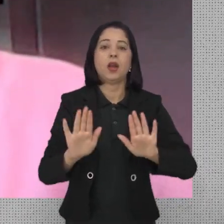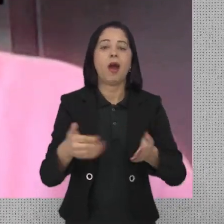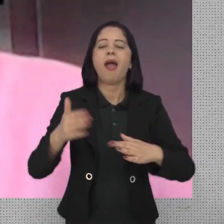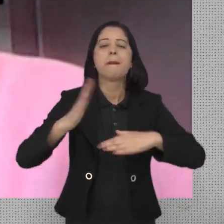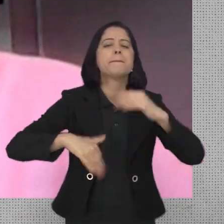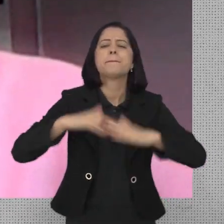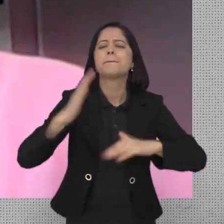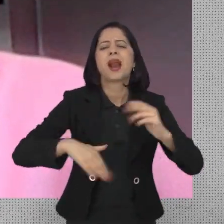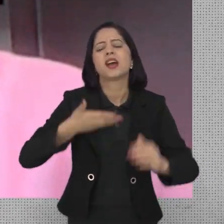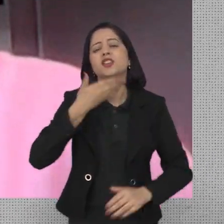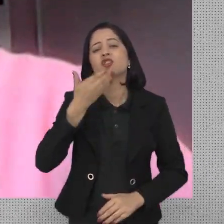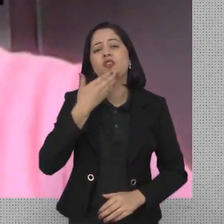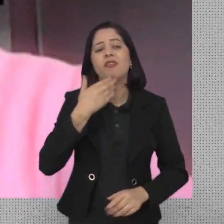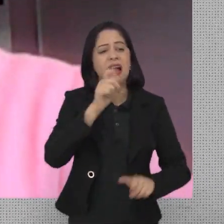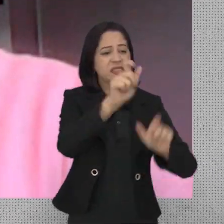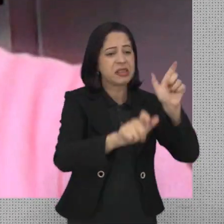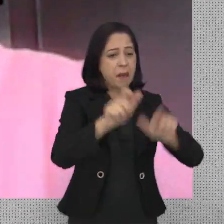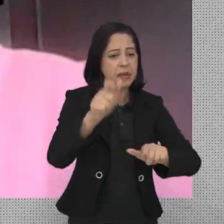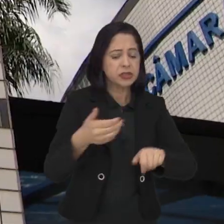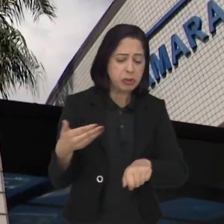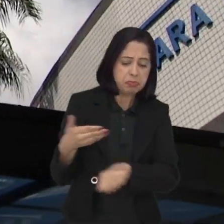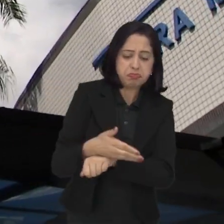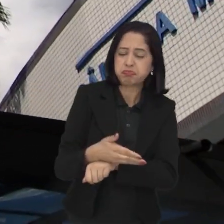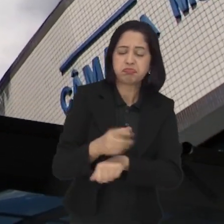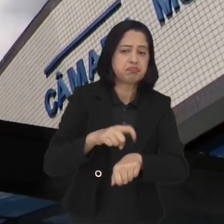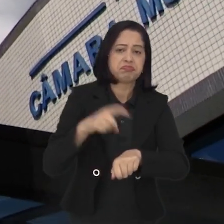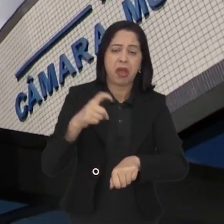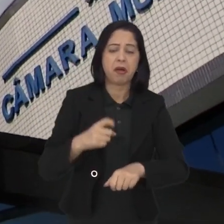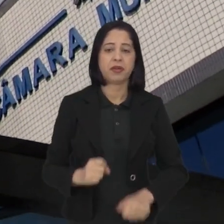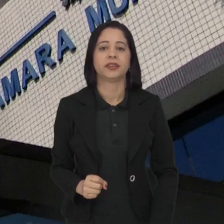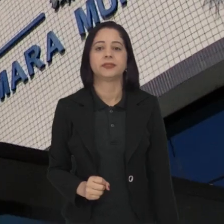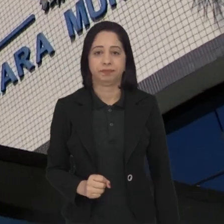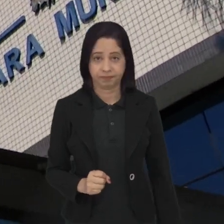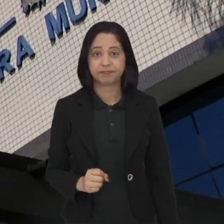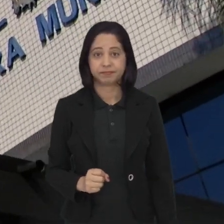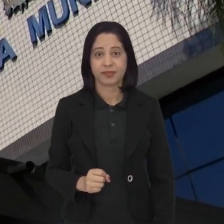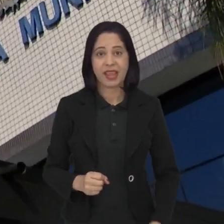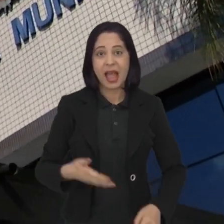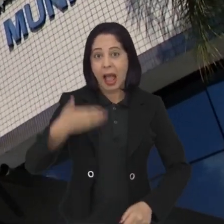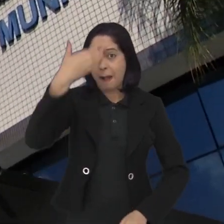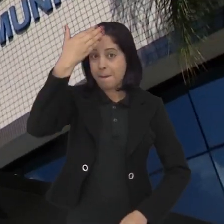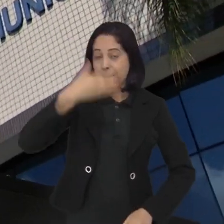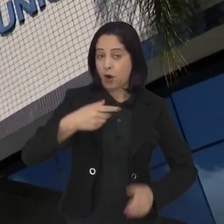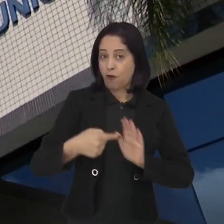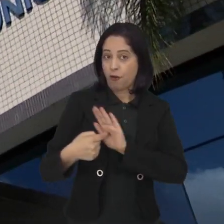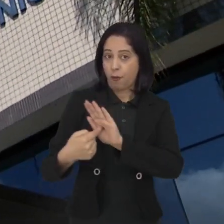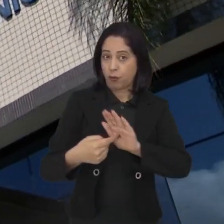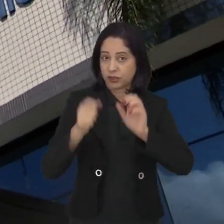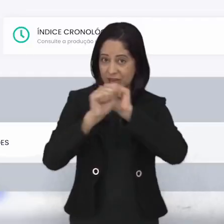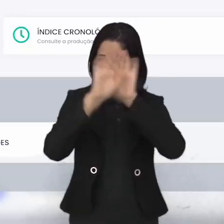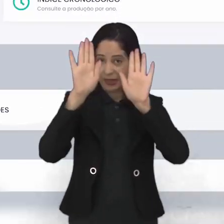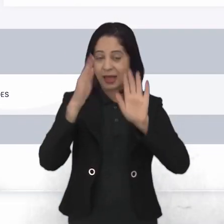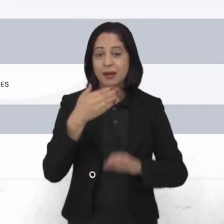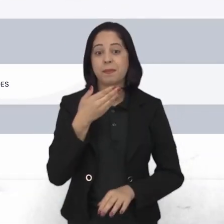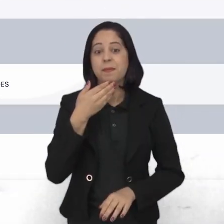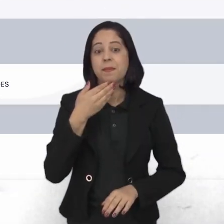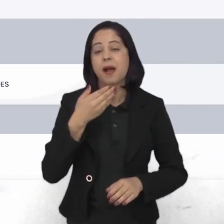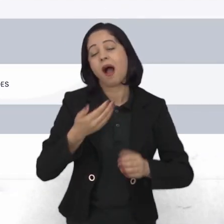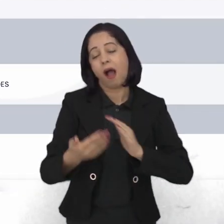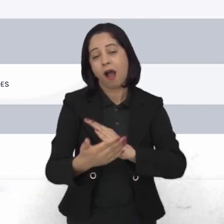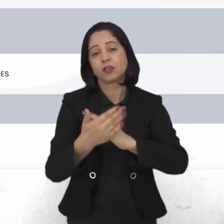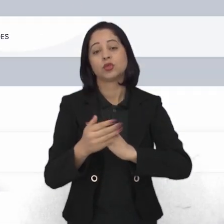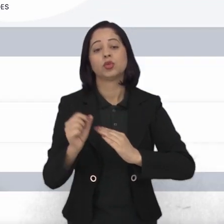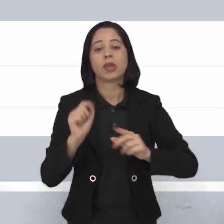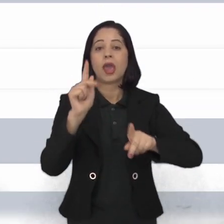pessoas conseguem agora ter acesso a isso. A transparência permite ainda uma maior participação popular. Acompanhando